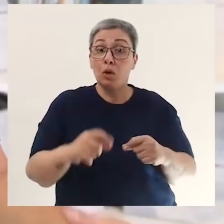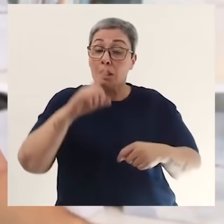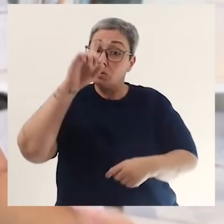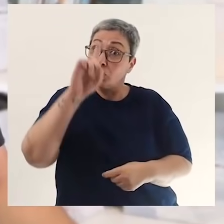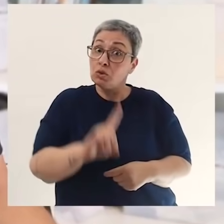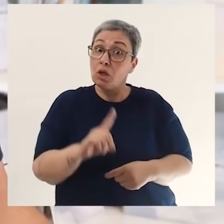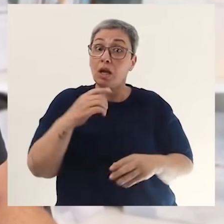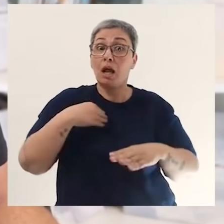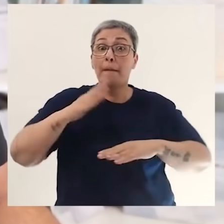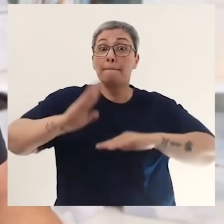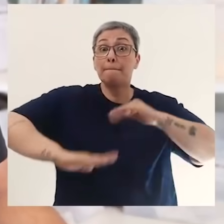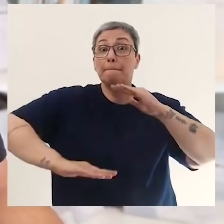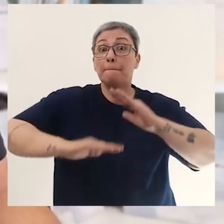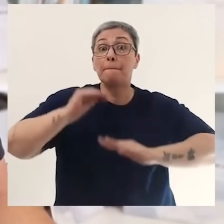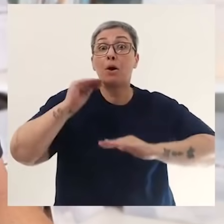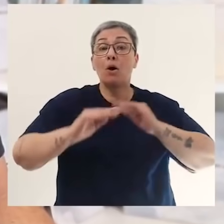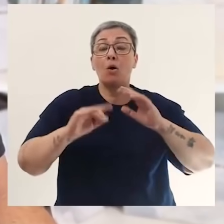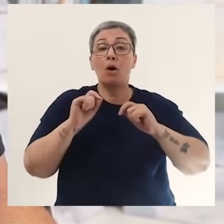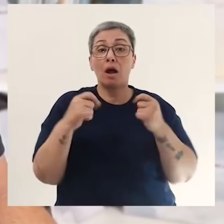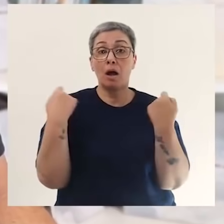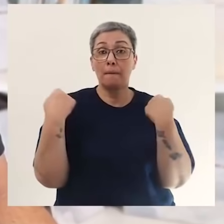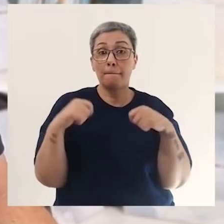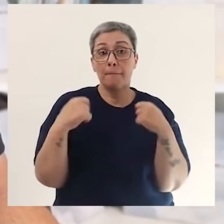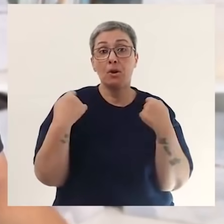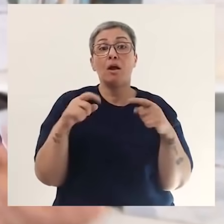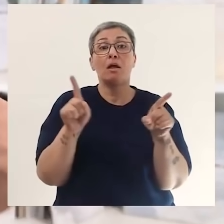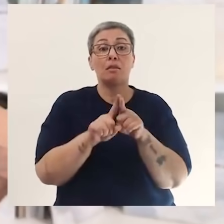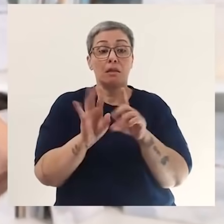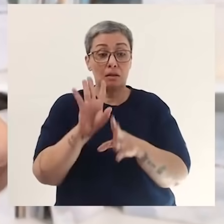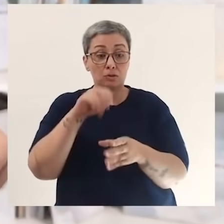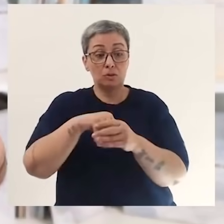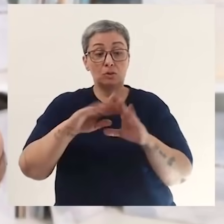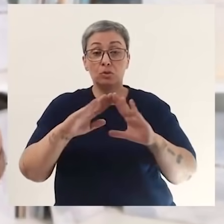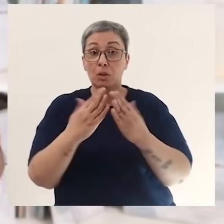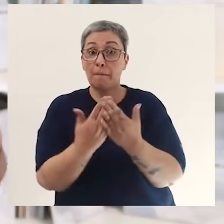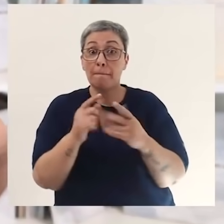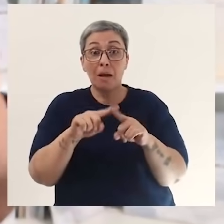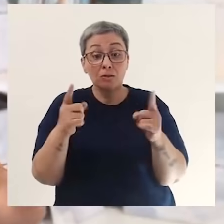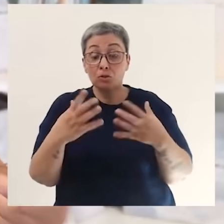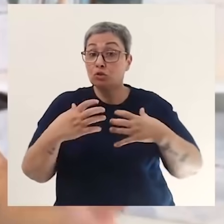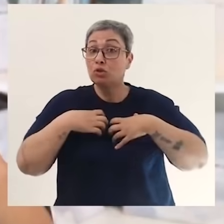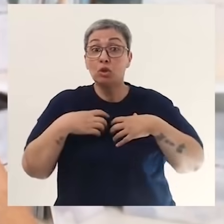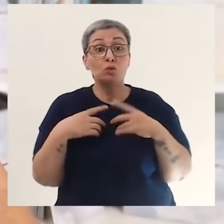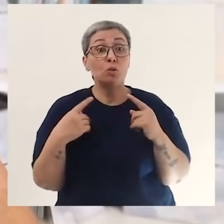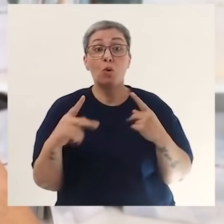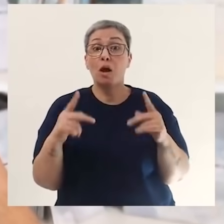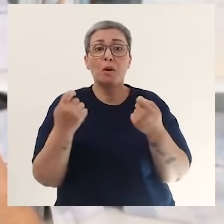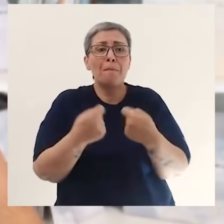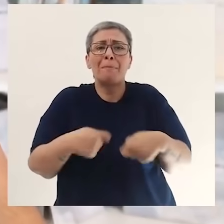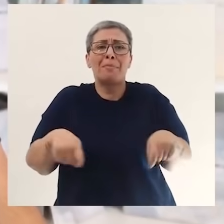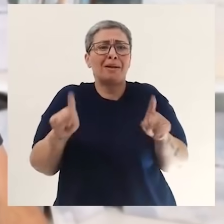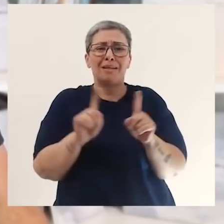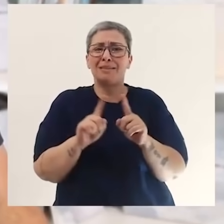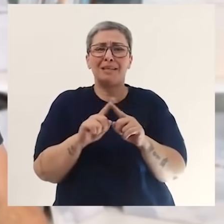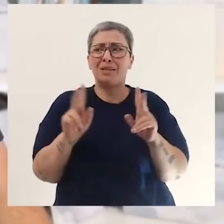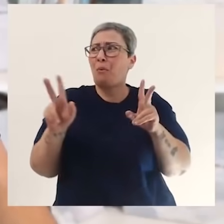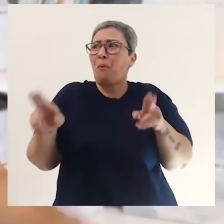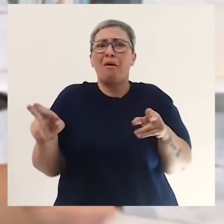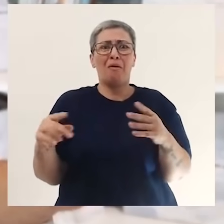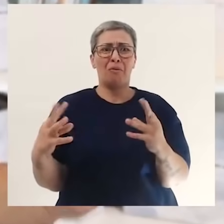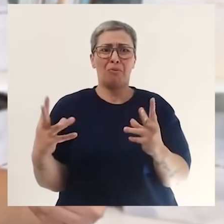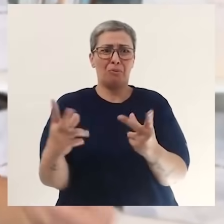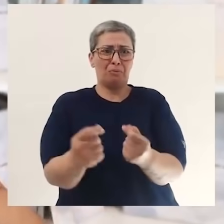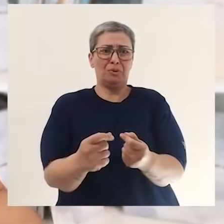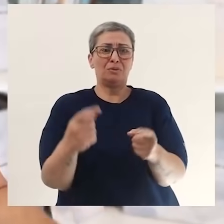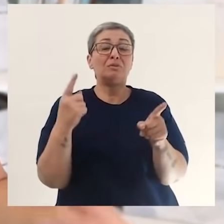de praticar atividade física na escola, mas do nosso jeito, sem a necessidade de ser igual ao outro.